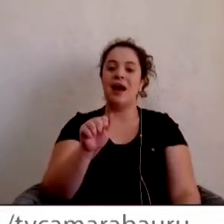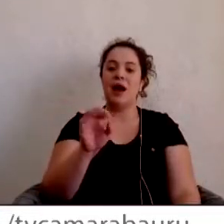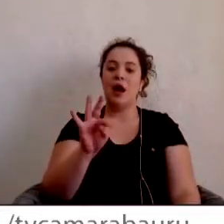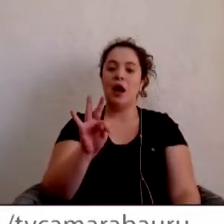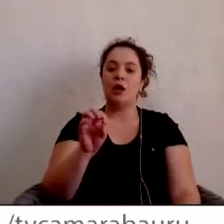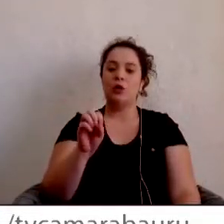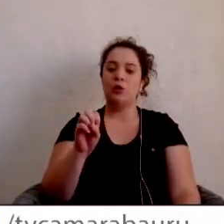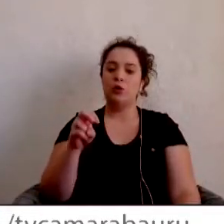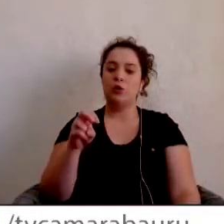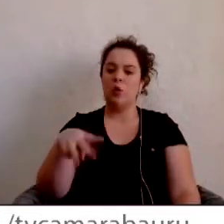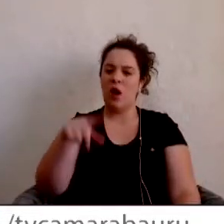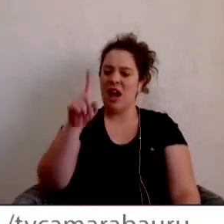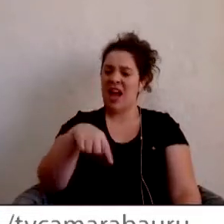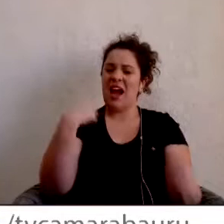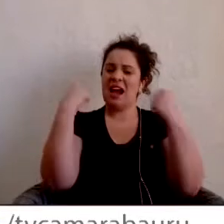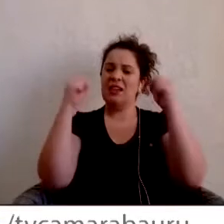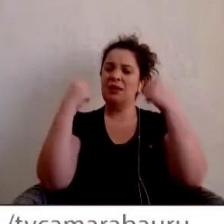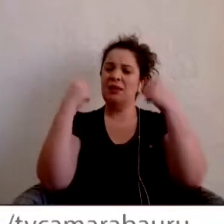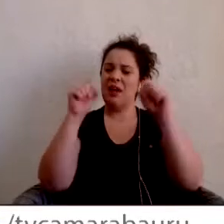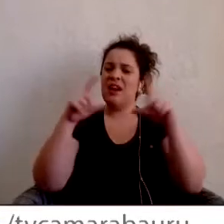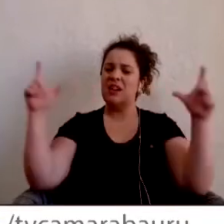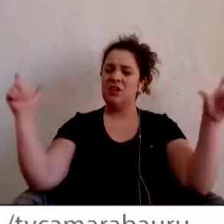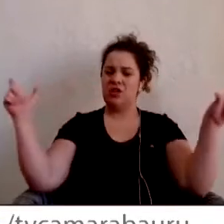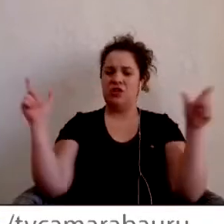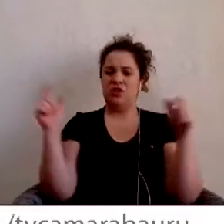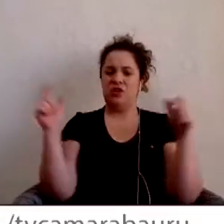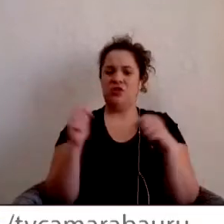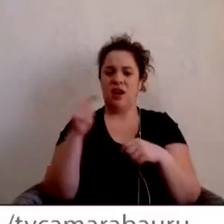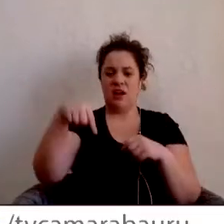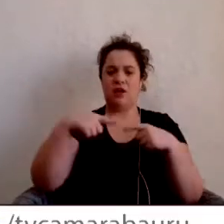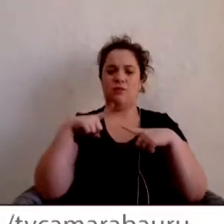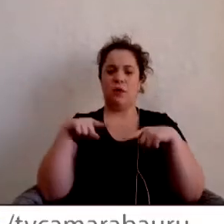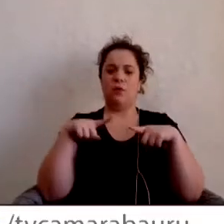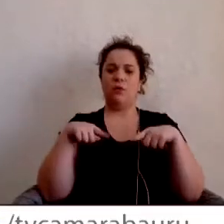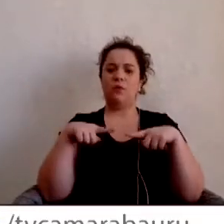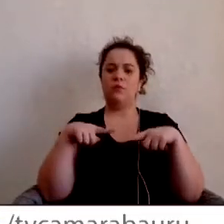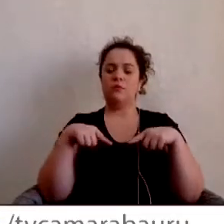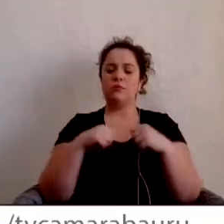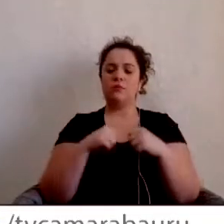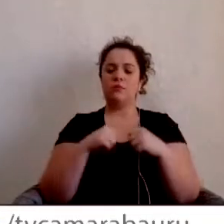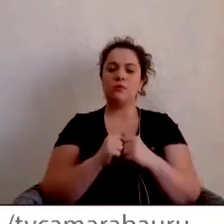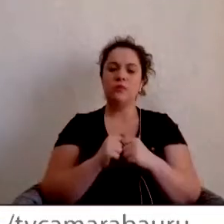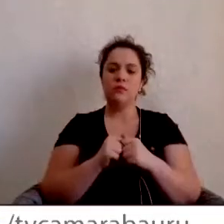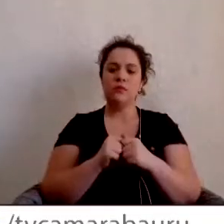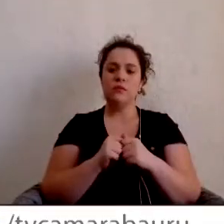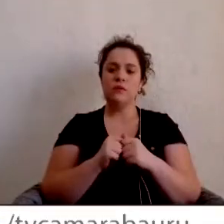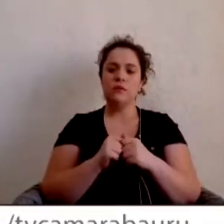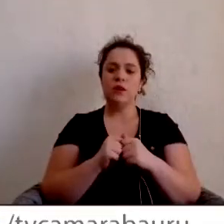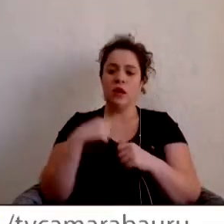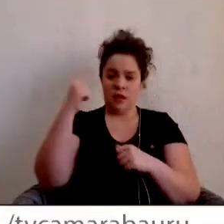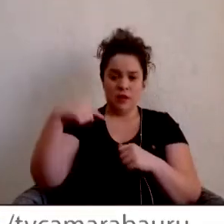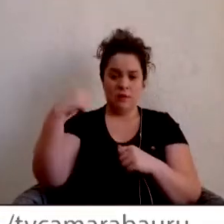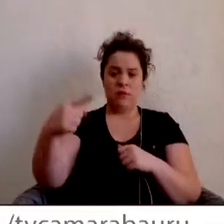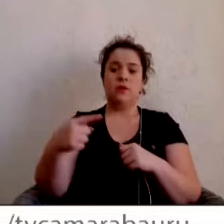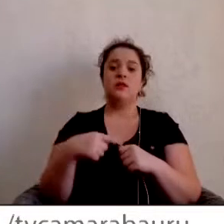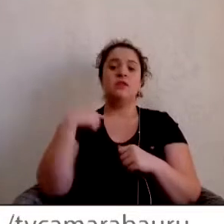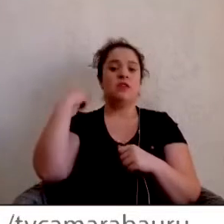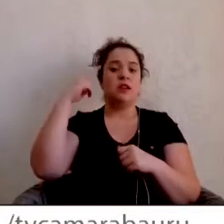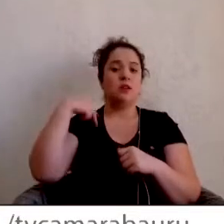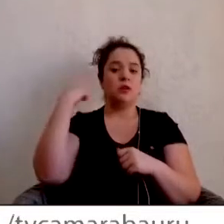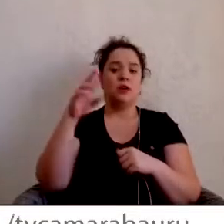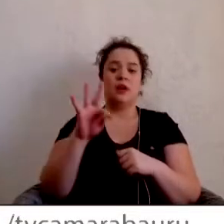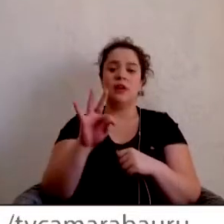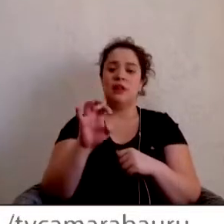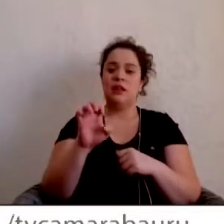que tem aqui, ó, todos, depois até passo para a vereadora Thelma Gobbi dar uma olhada, mas tem todos